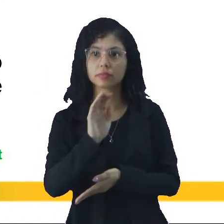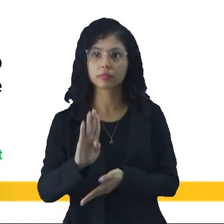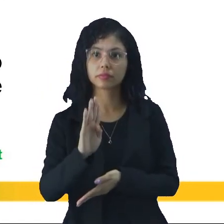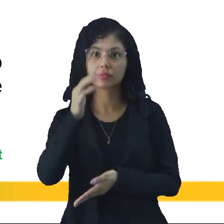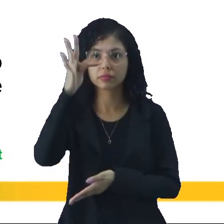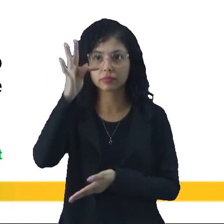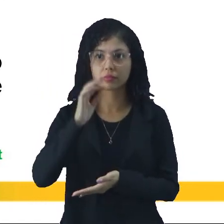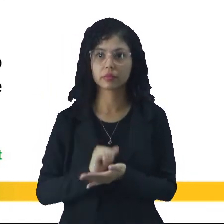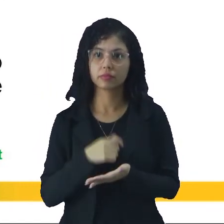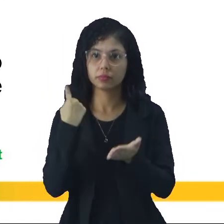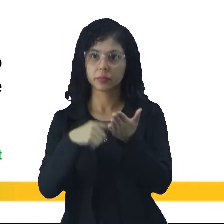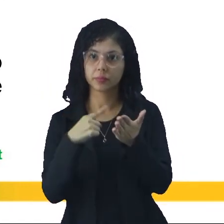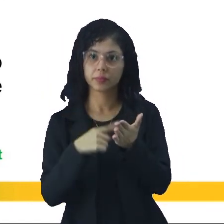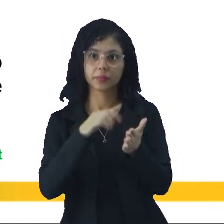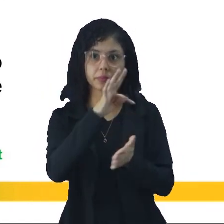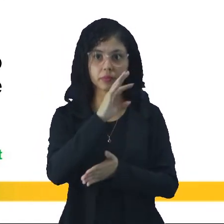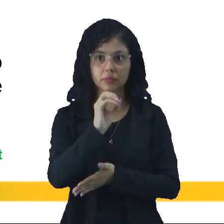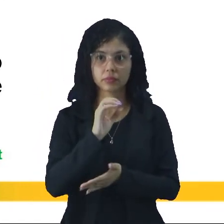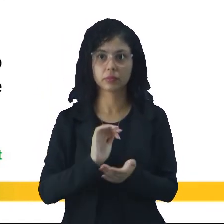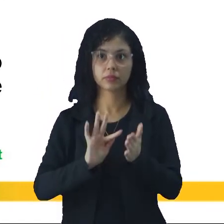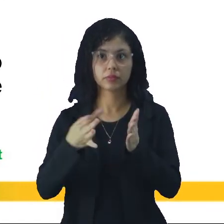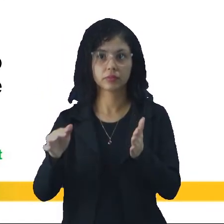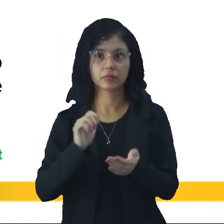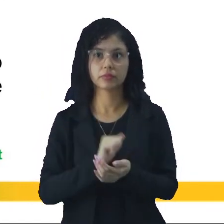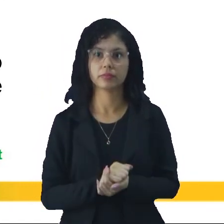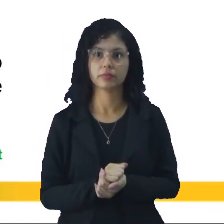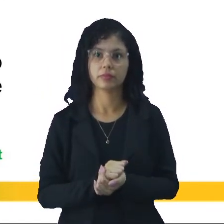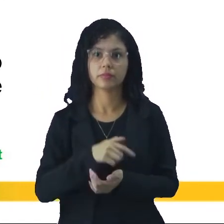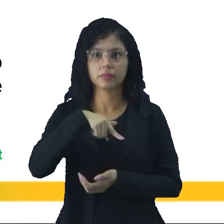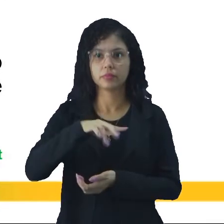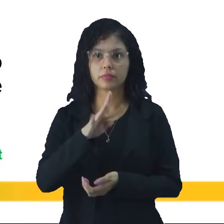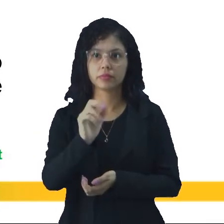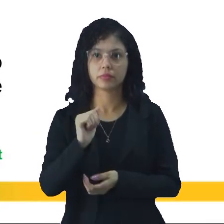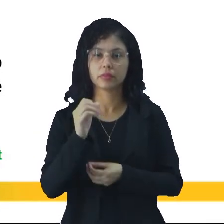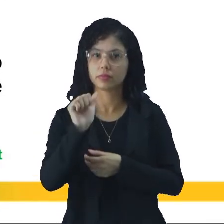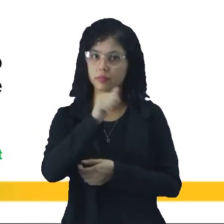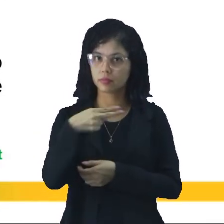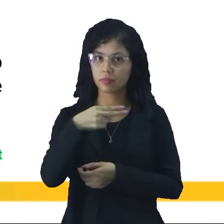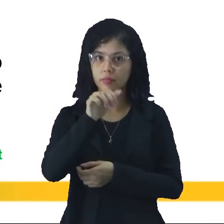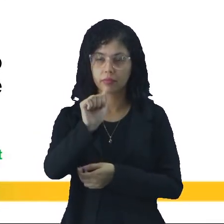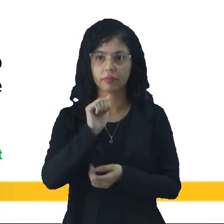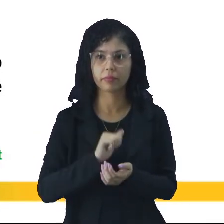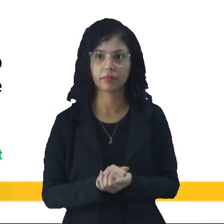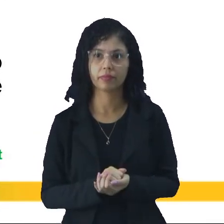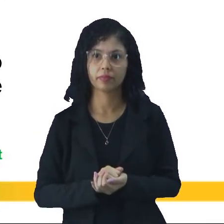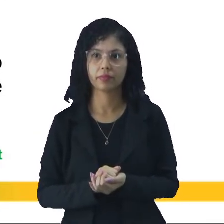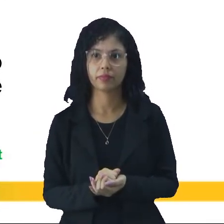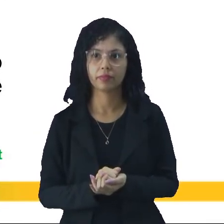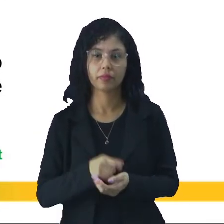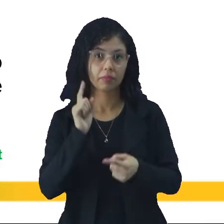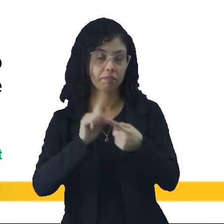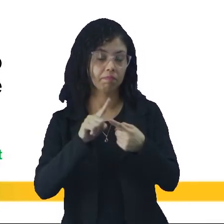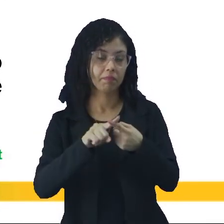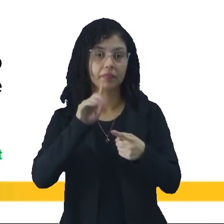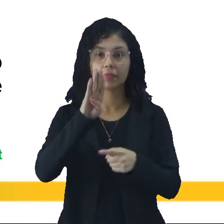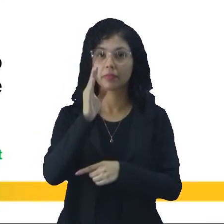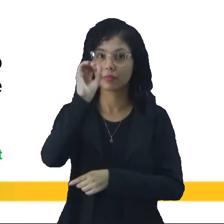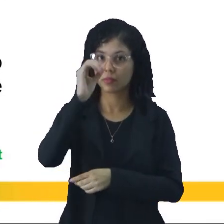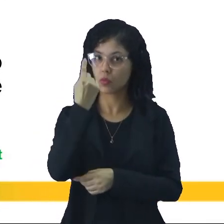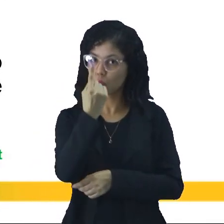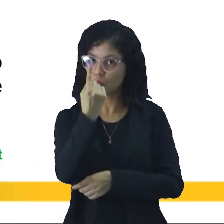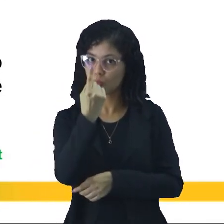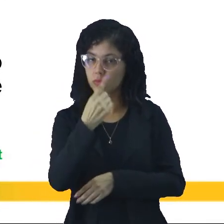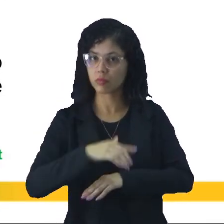AB elevado a t. Considerando t igual a 0, a função será q de t igual a A. Ó, porque b elevado a 0 é